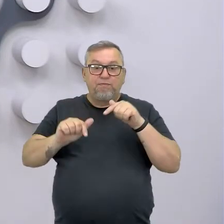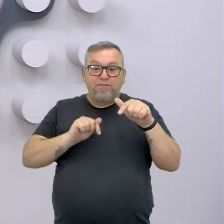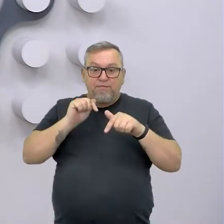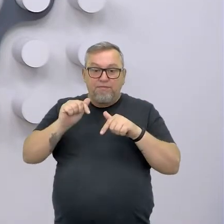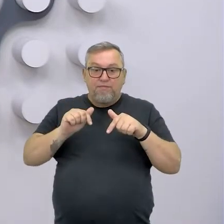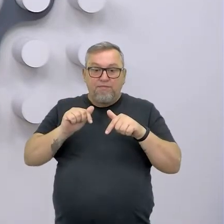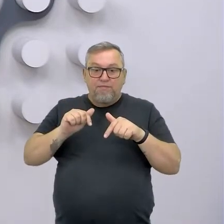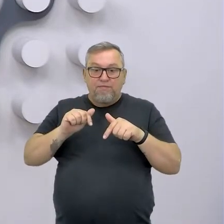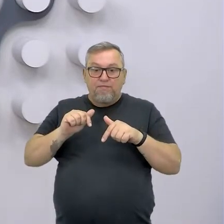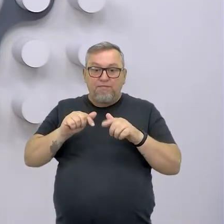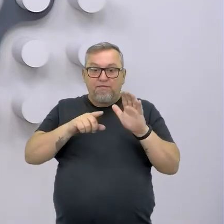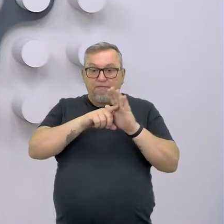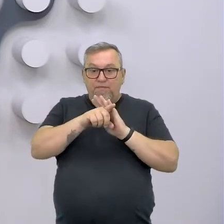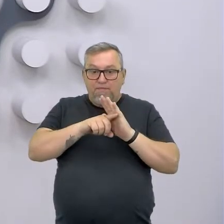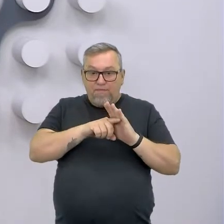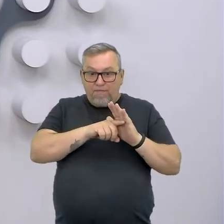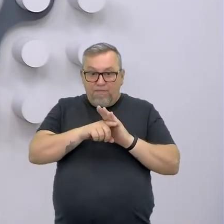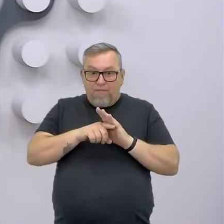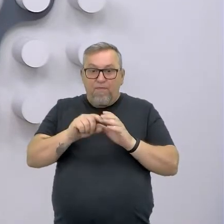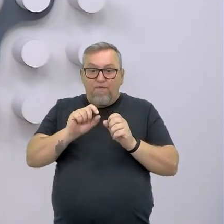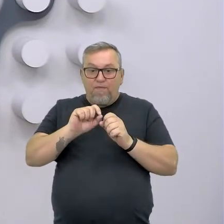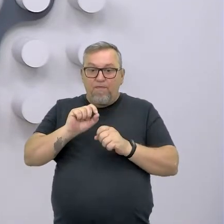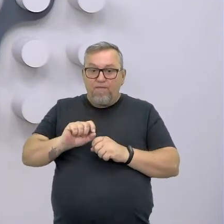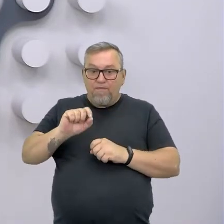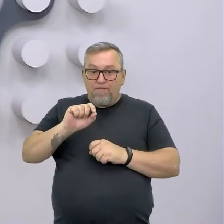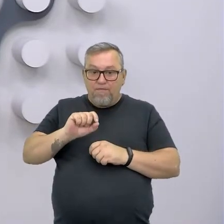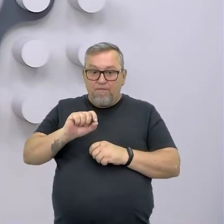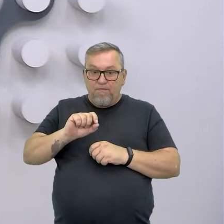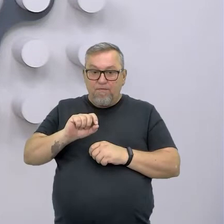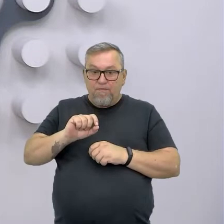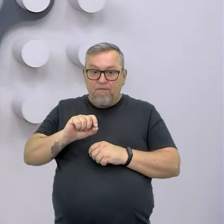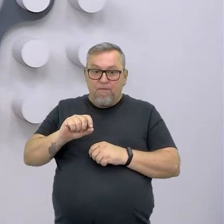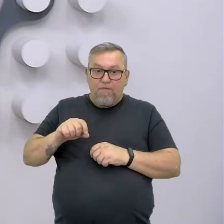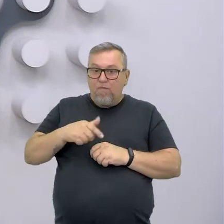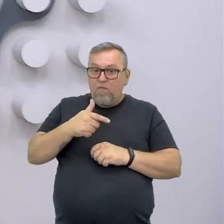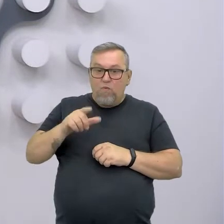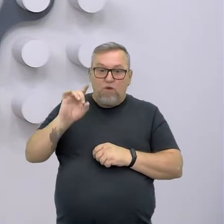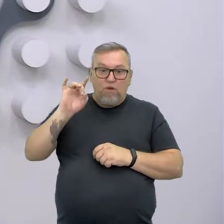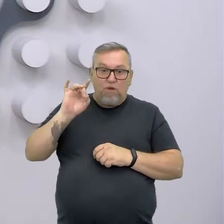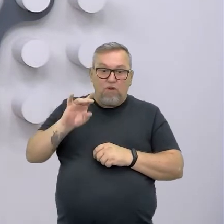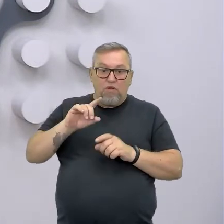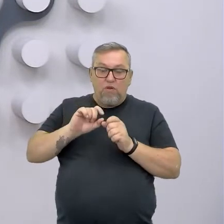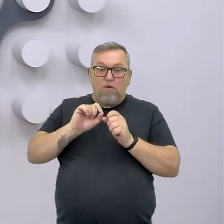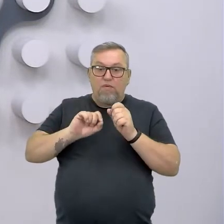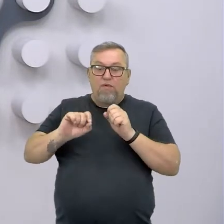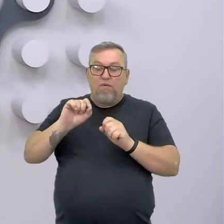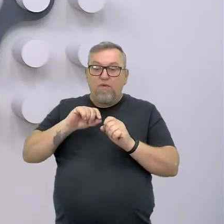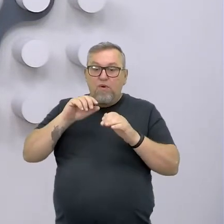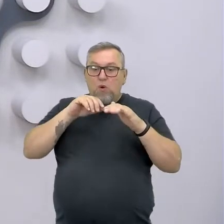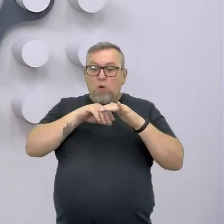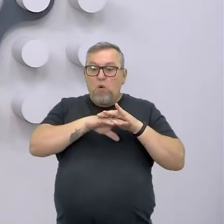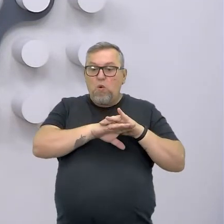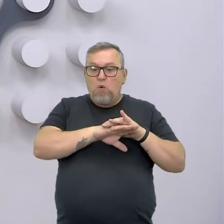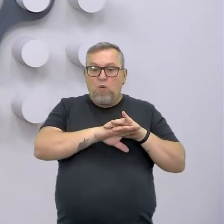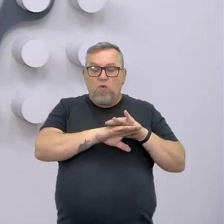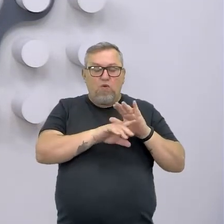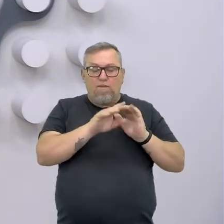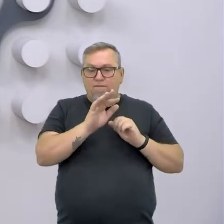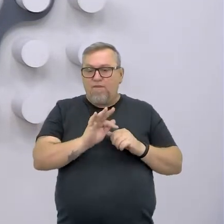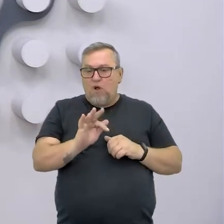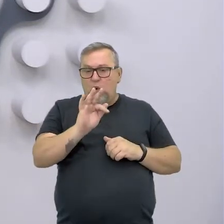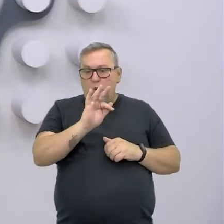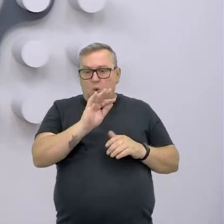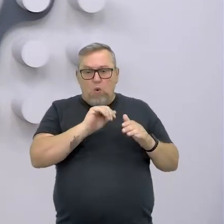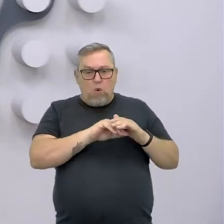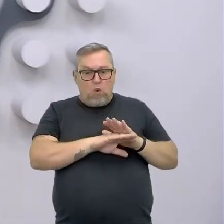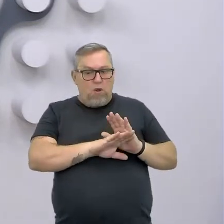trabalho que os pesquisadores publicam, eles não existem apenas para ficarem confinados ao universo acadêmico e